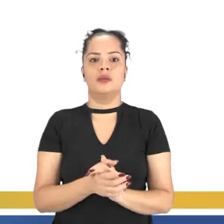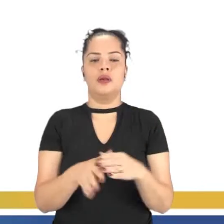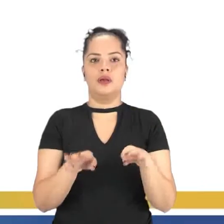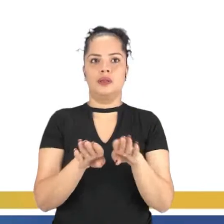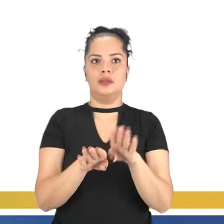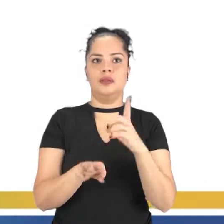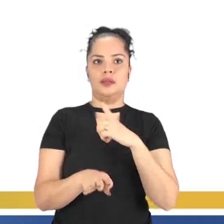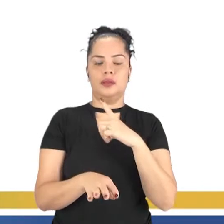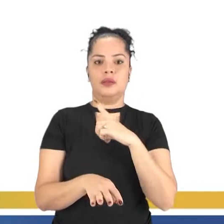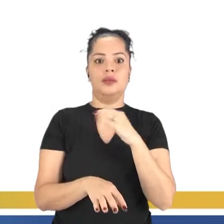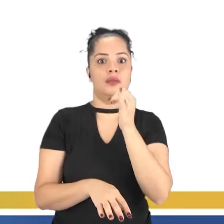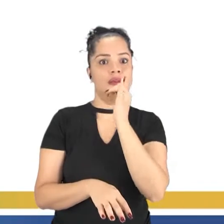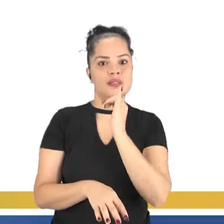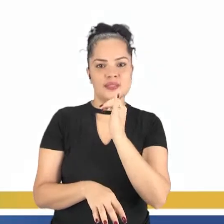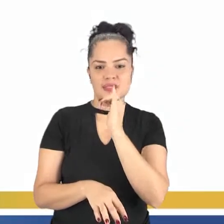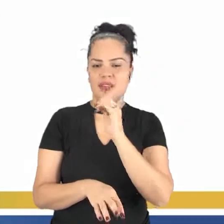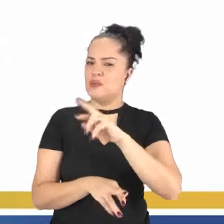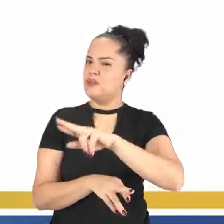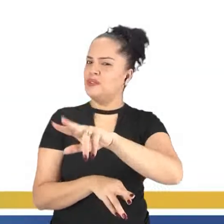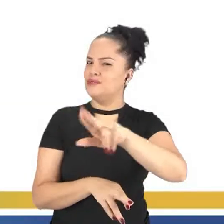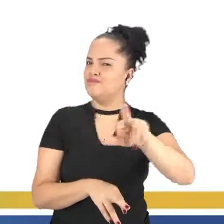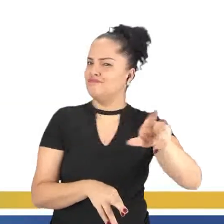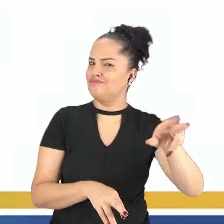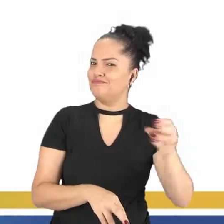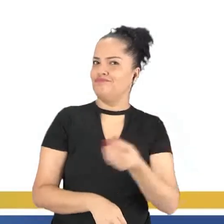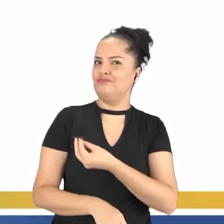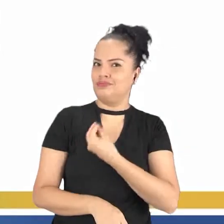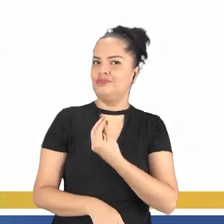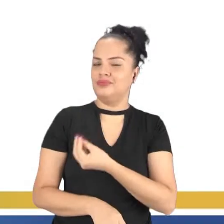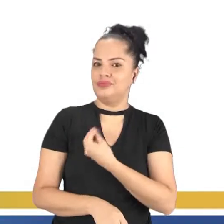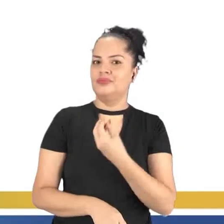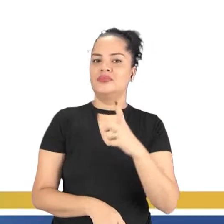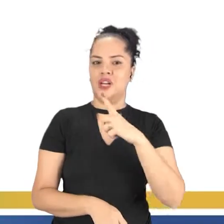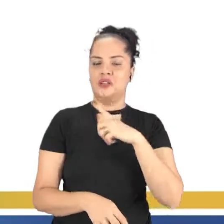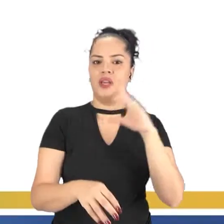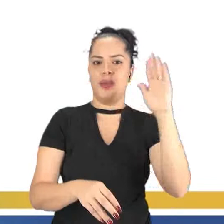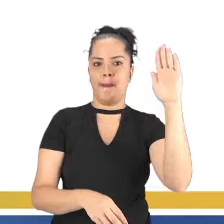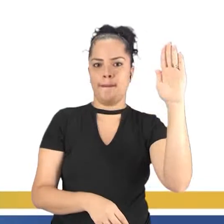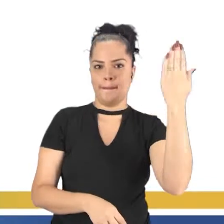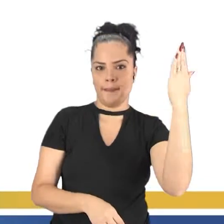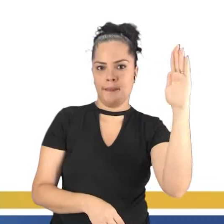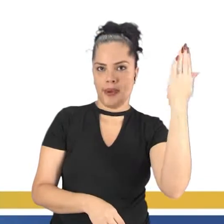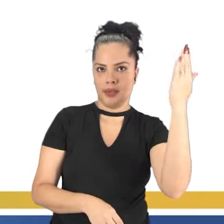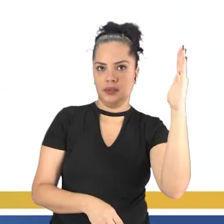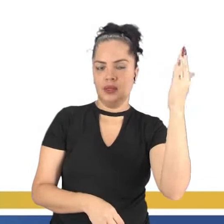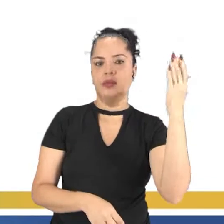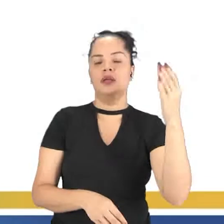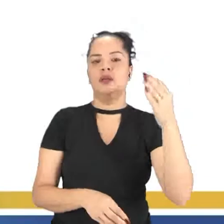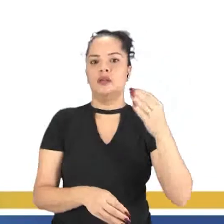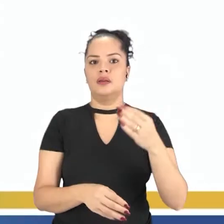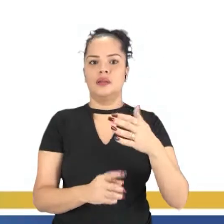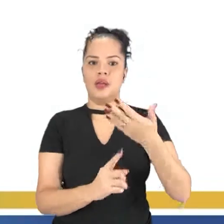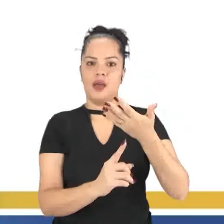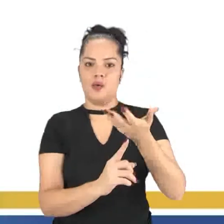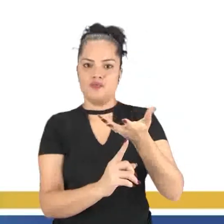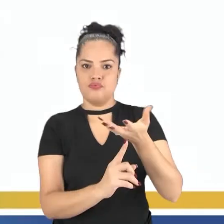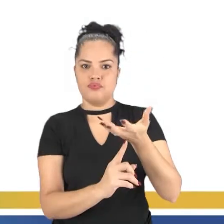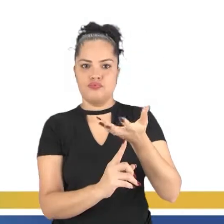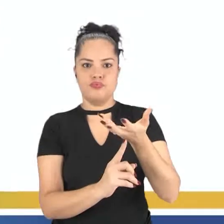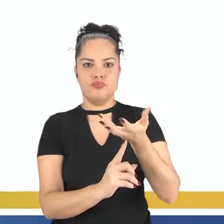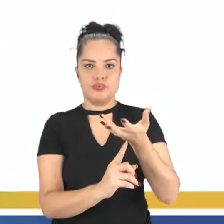não faltam em nossa vida, né? Aí você tem uma tora de madeira, vela também lembra, né? Um